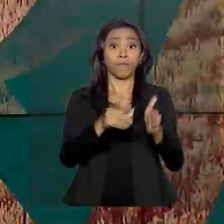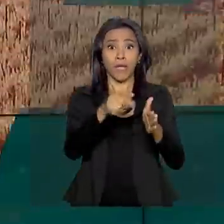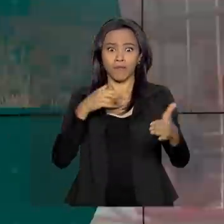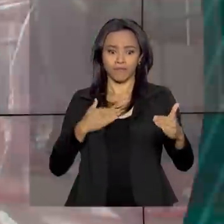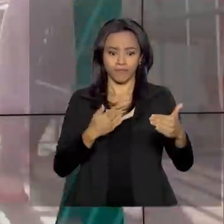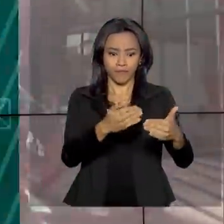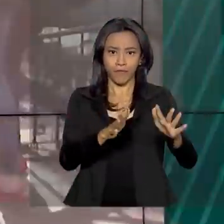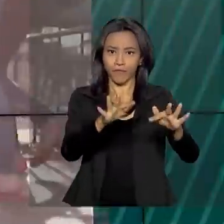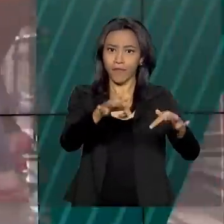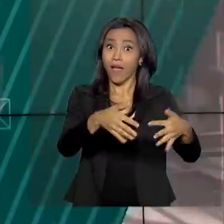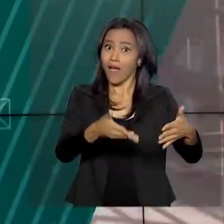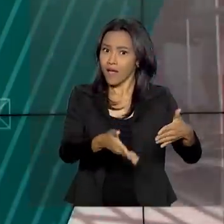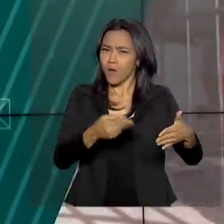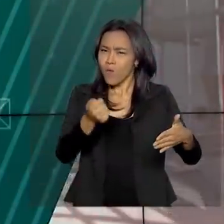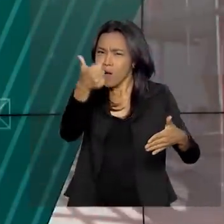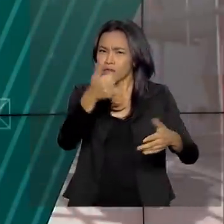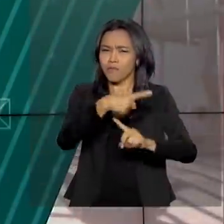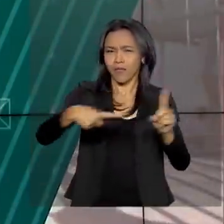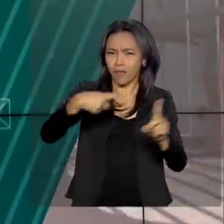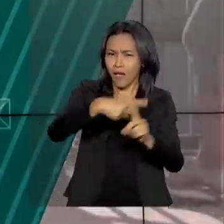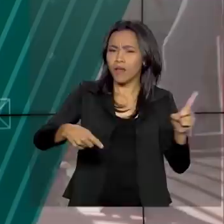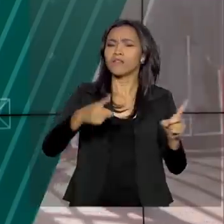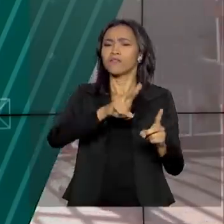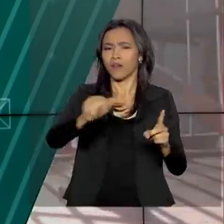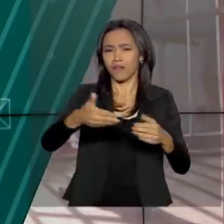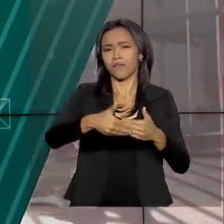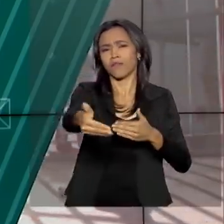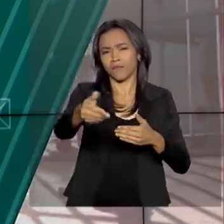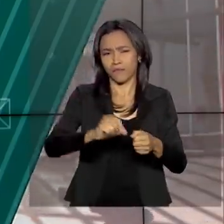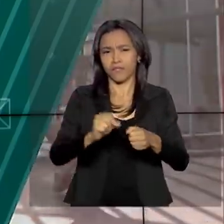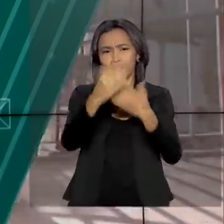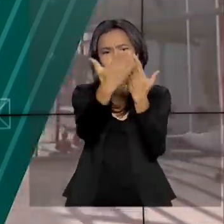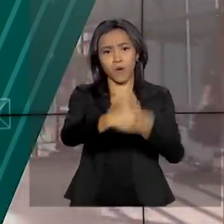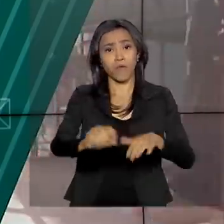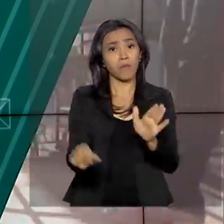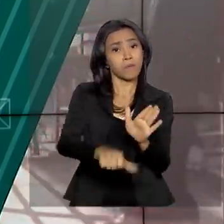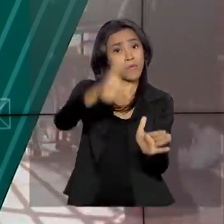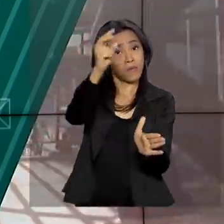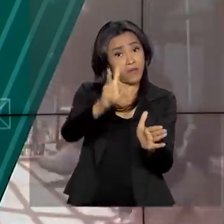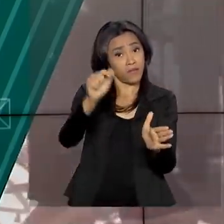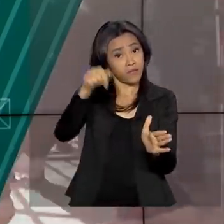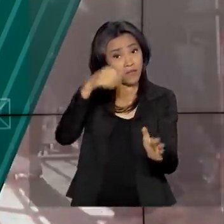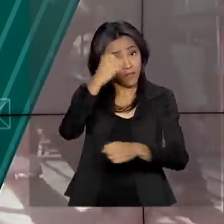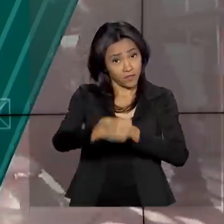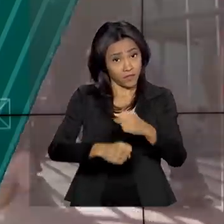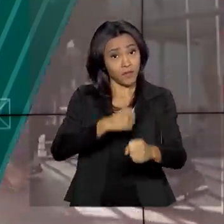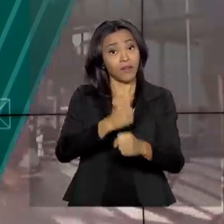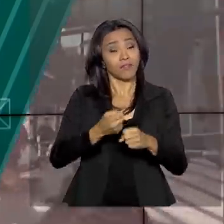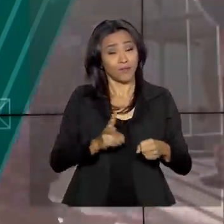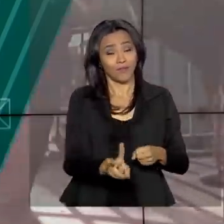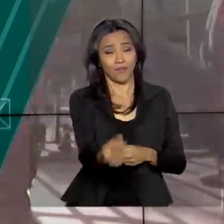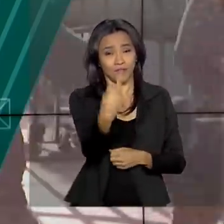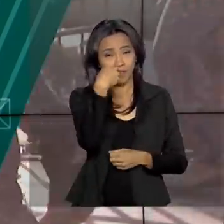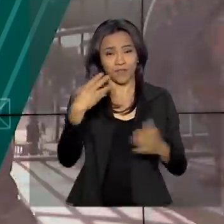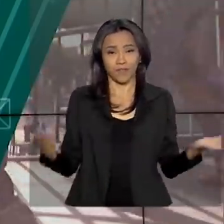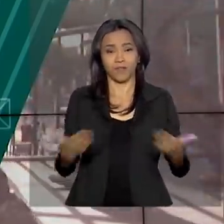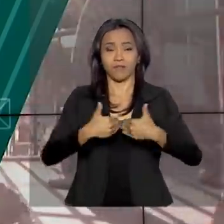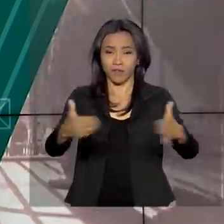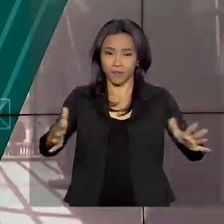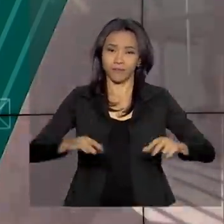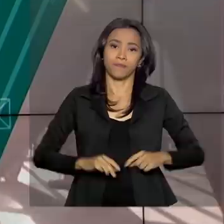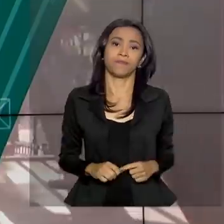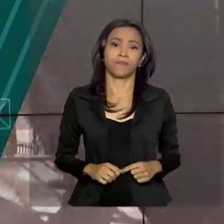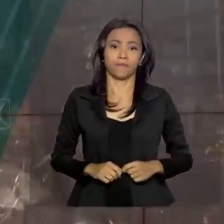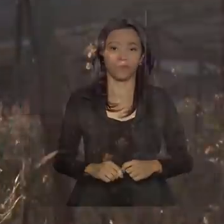enem quase metade dos participantes faz a prova pela primeira vez este ano fique com a gente o brasil em dia já está